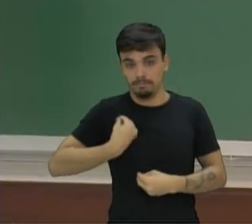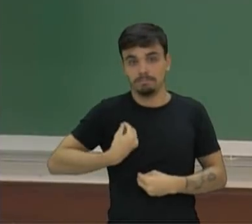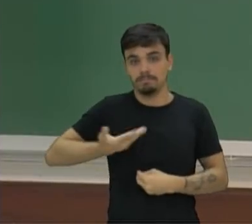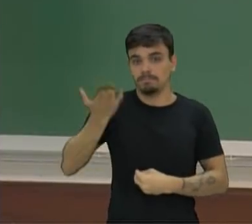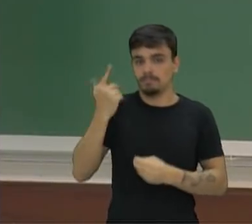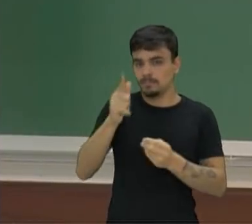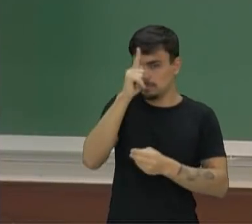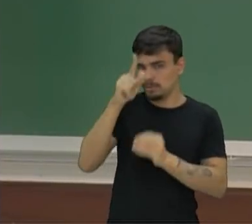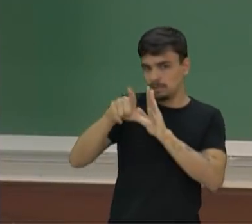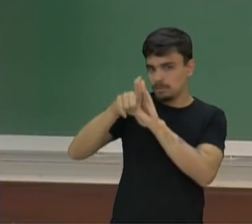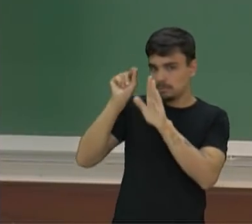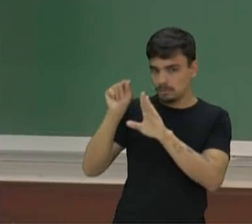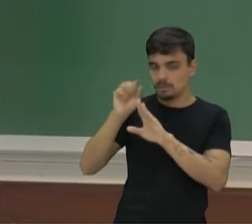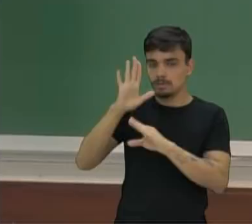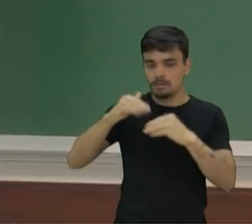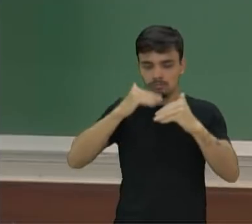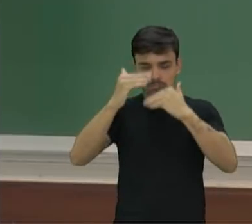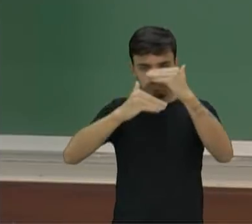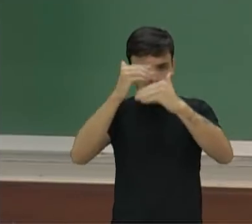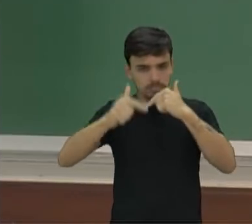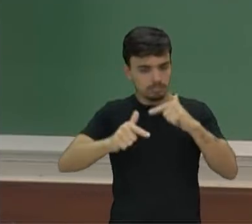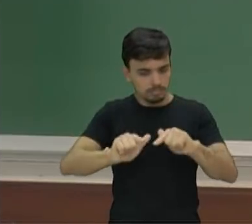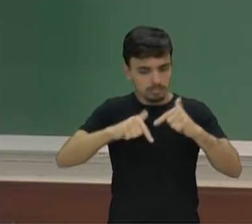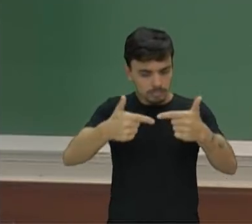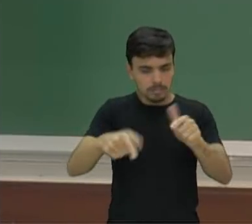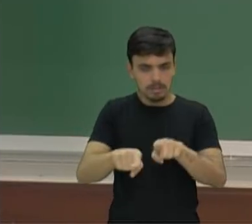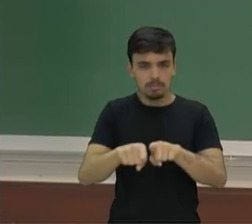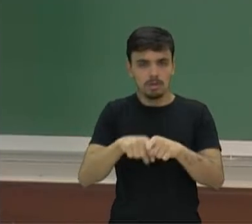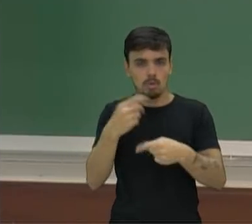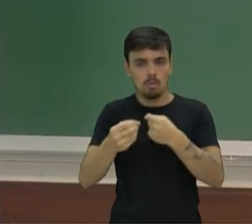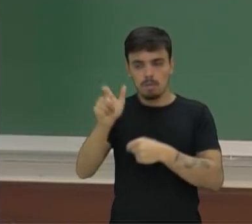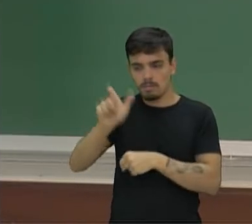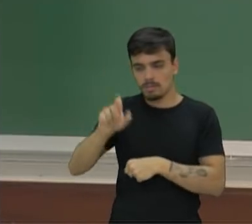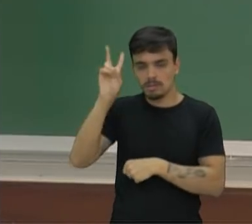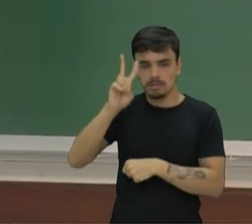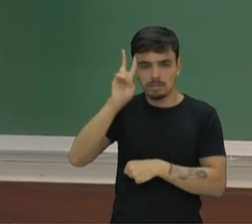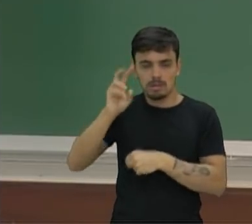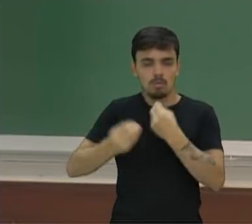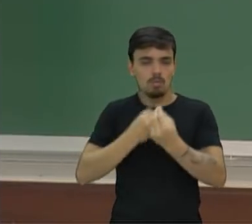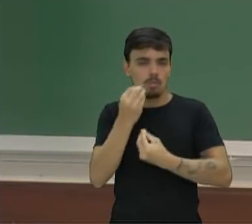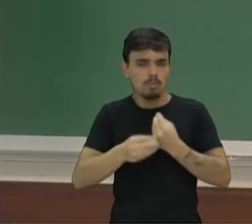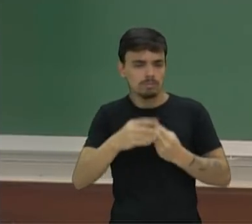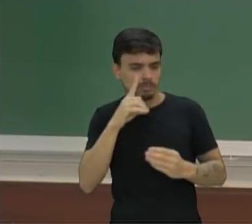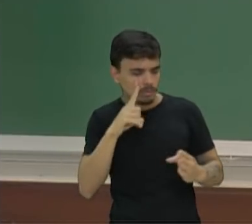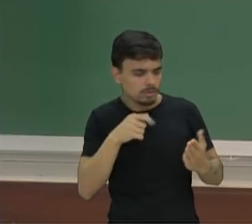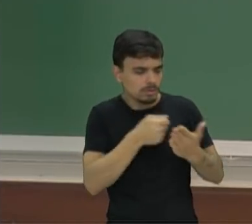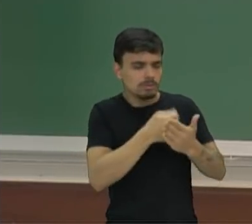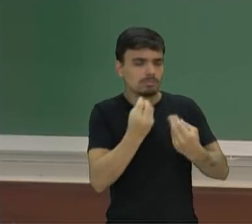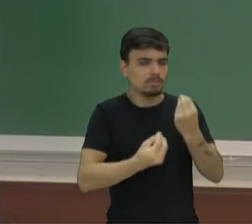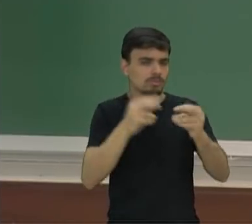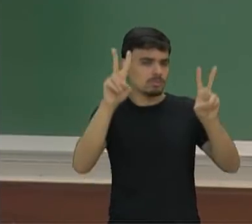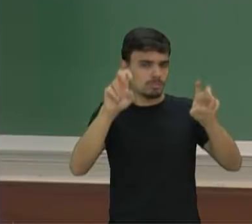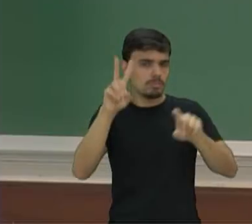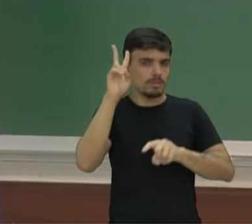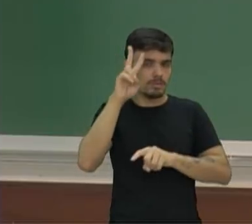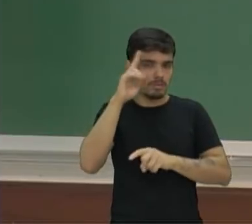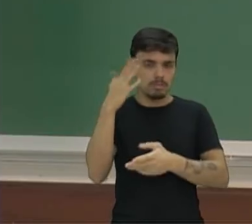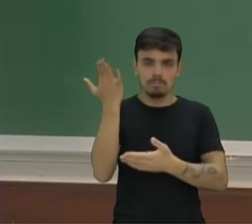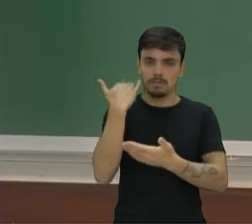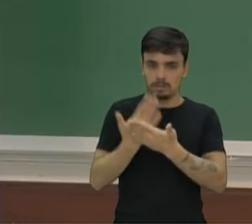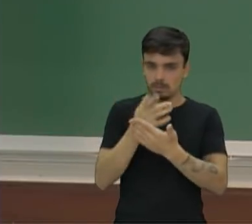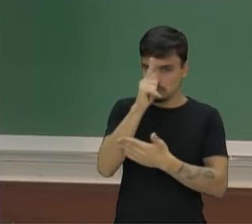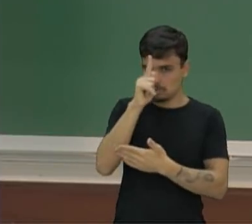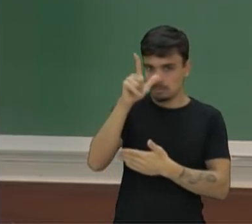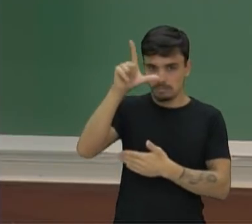na Grécia Antiga, vamos trabalhar um pouco aí, como que os historiadores fazem para tatear, descobrir um pouco da história do passado da